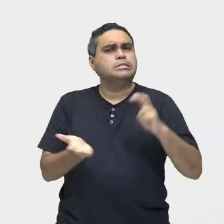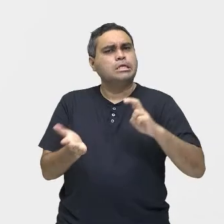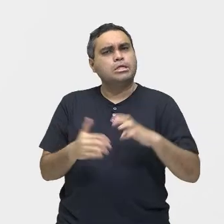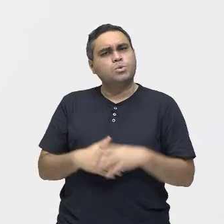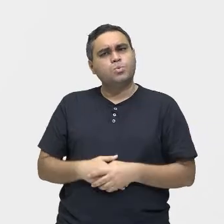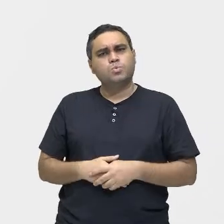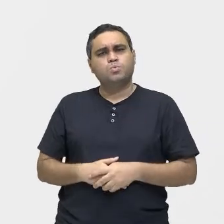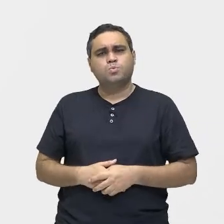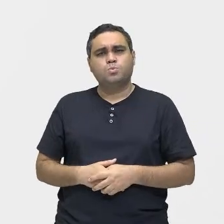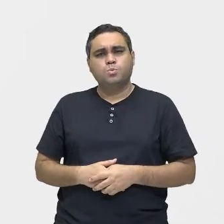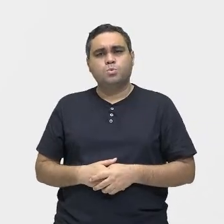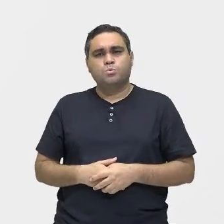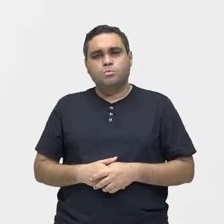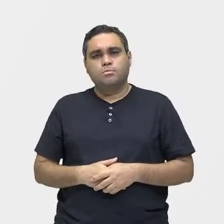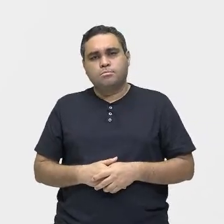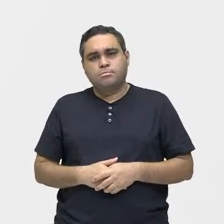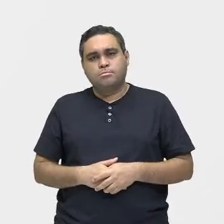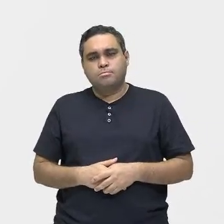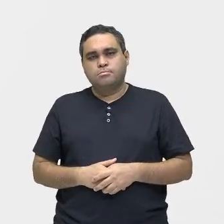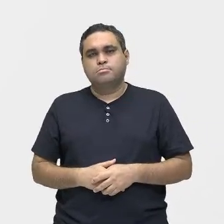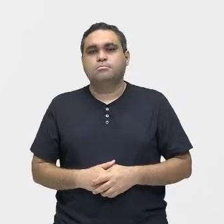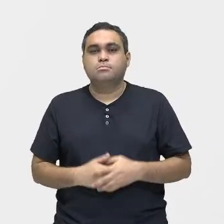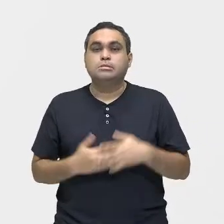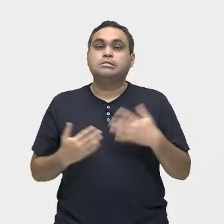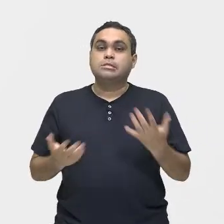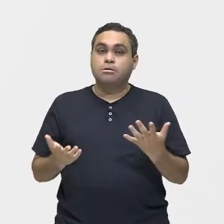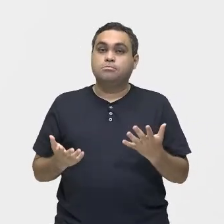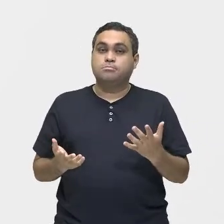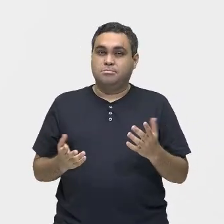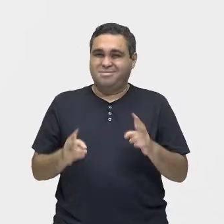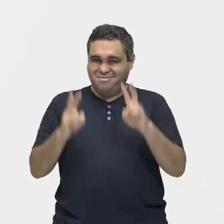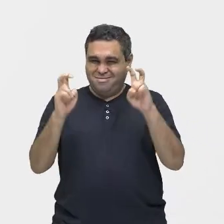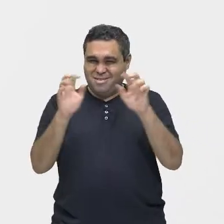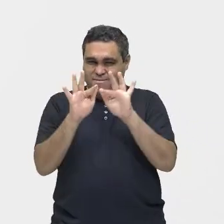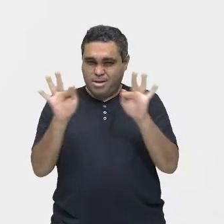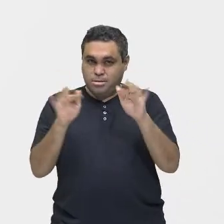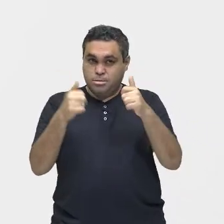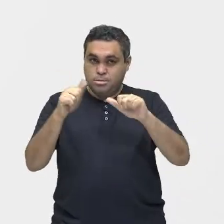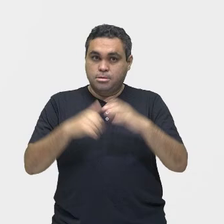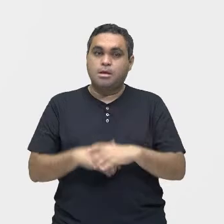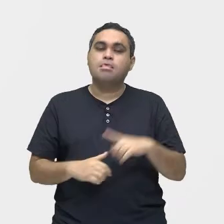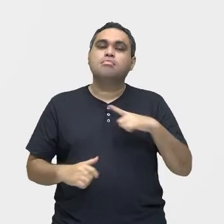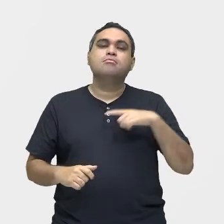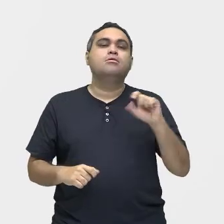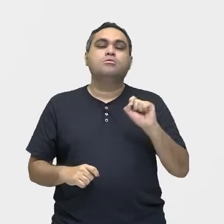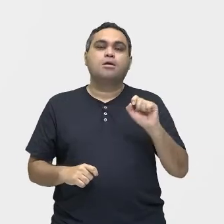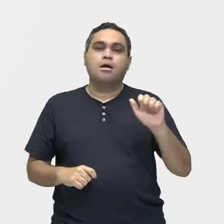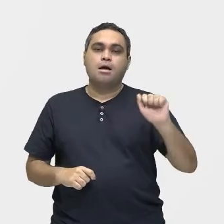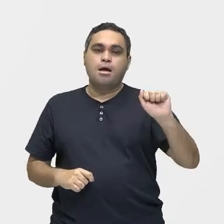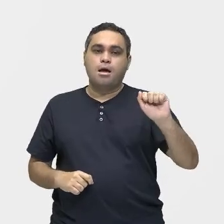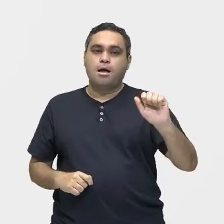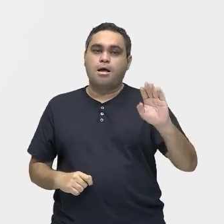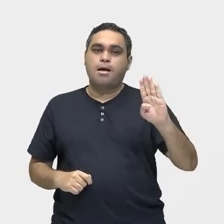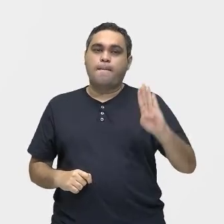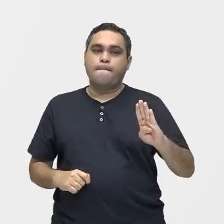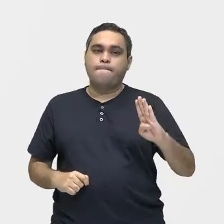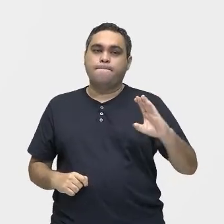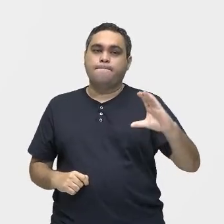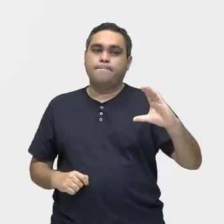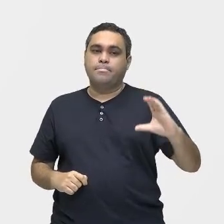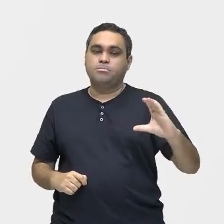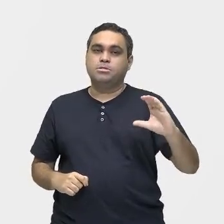enunciado que eu quero que você analise. Nós temos o que, meus amores? Nós temos sujeito simples na letra A, nós temos um